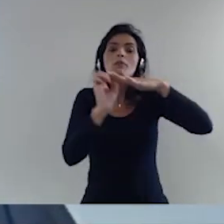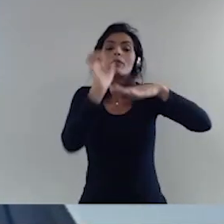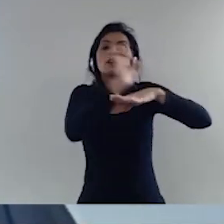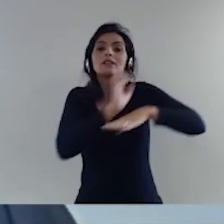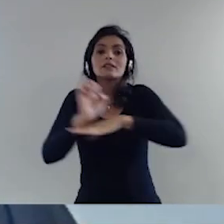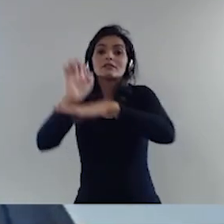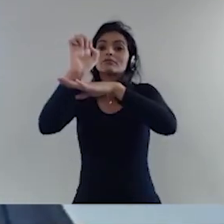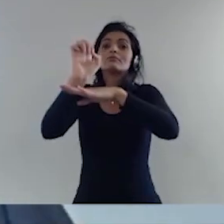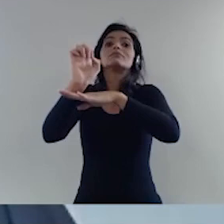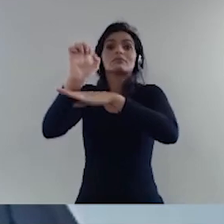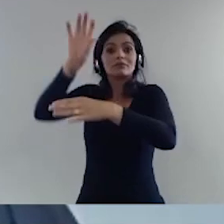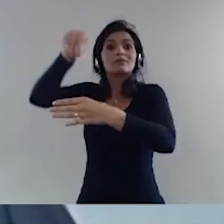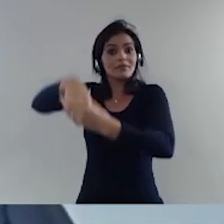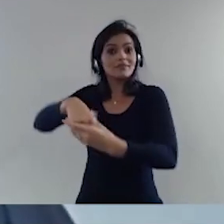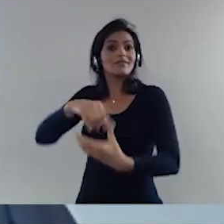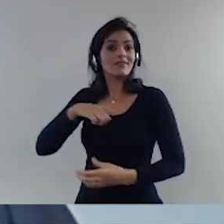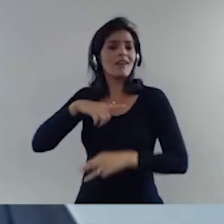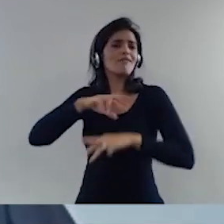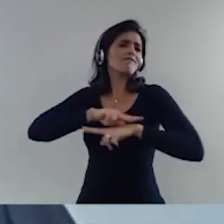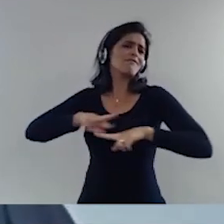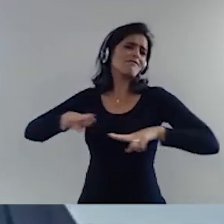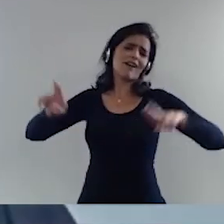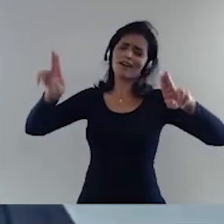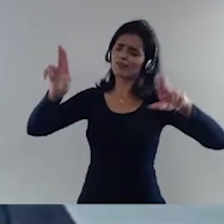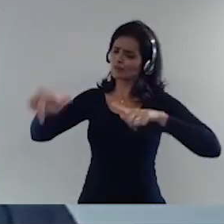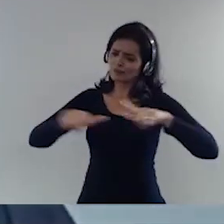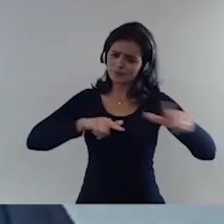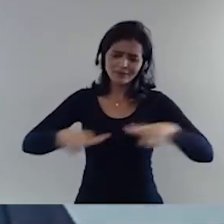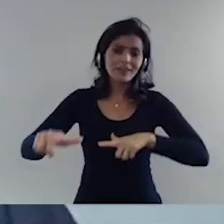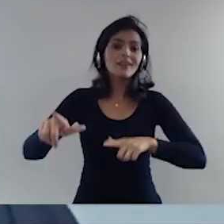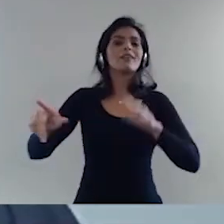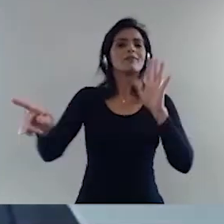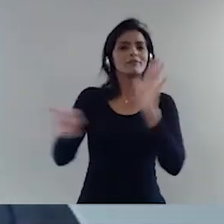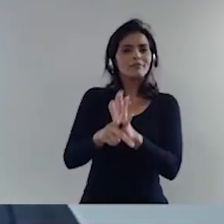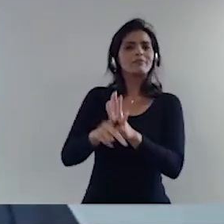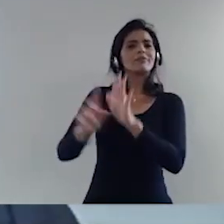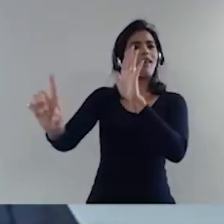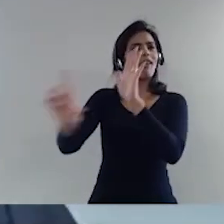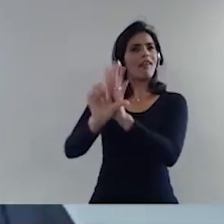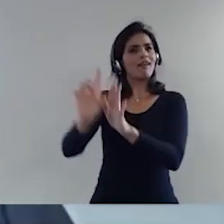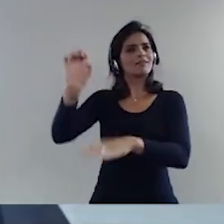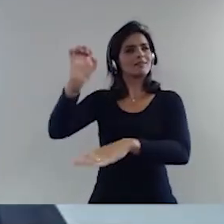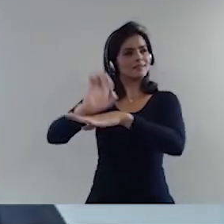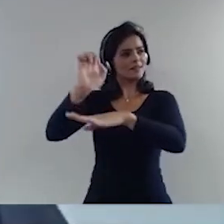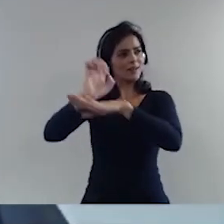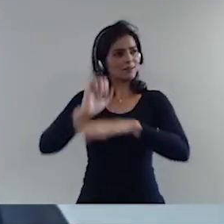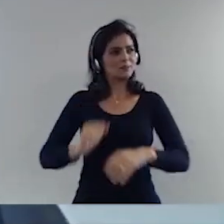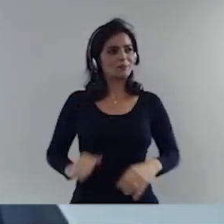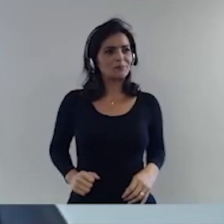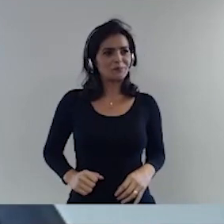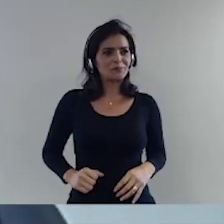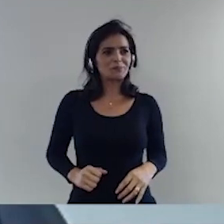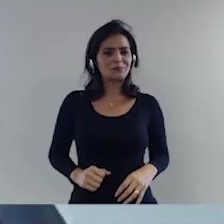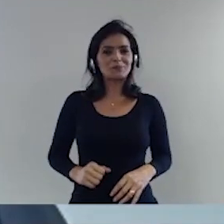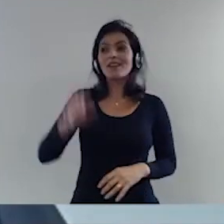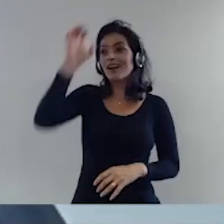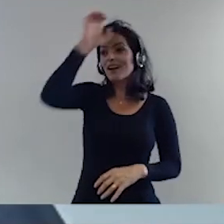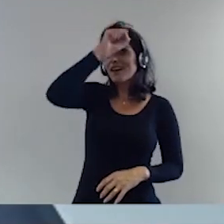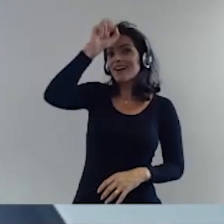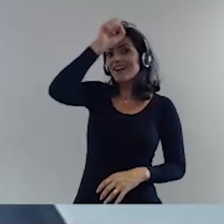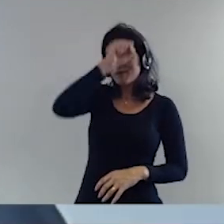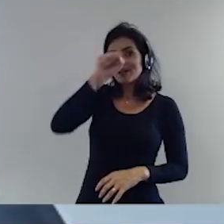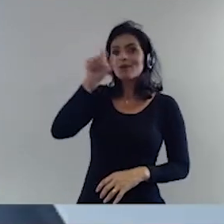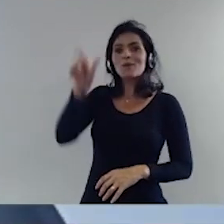por estados e várias atividades são reguladas pelos estados. Aprendi com o professor